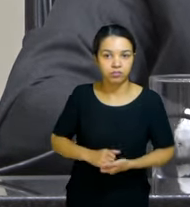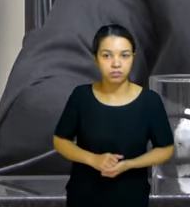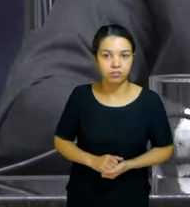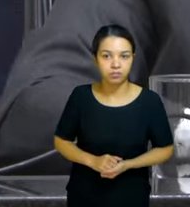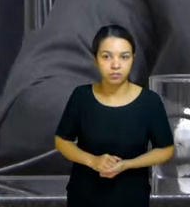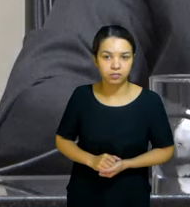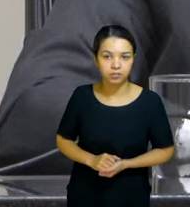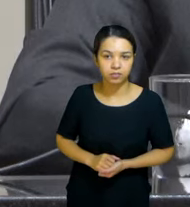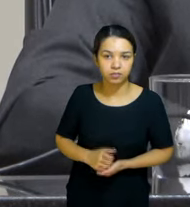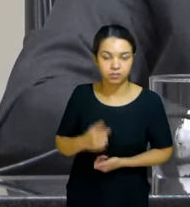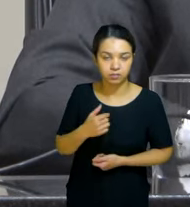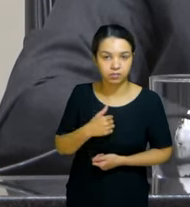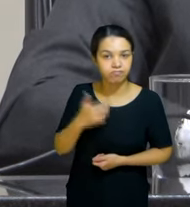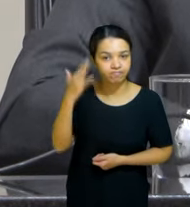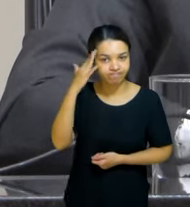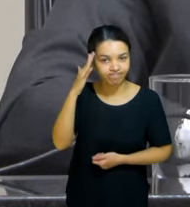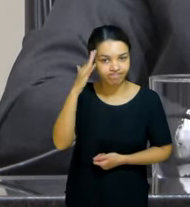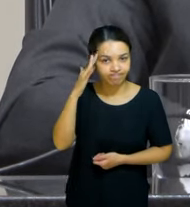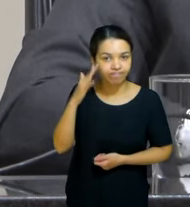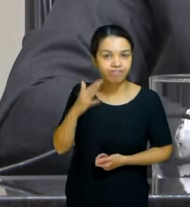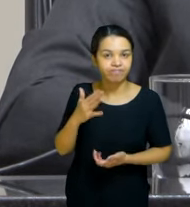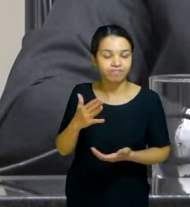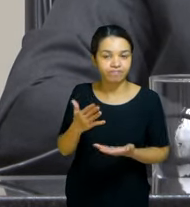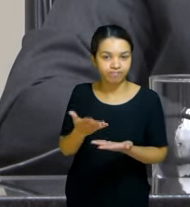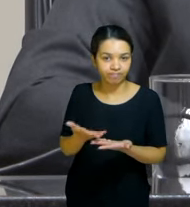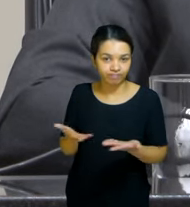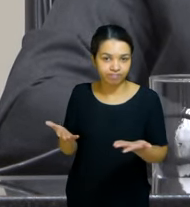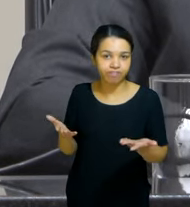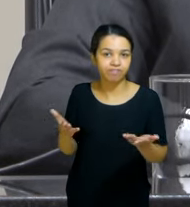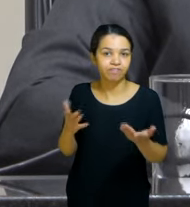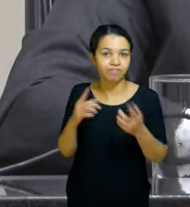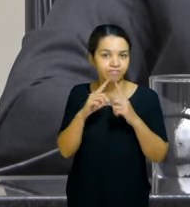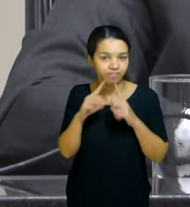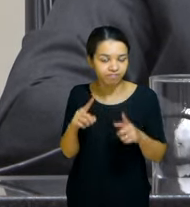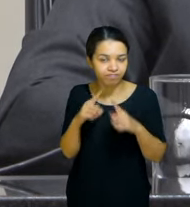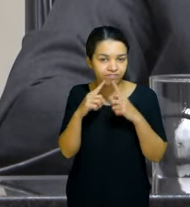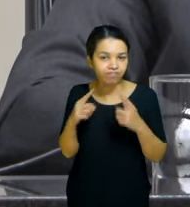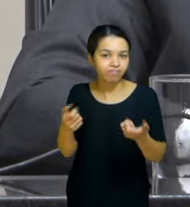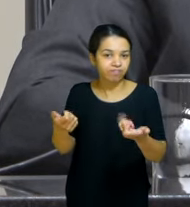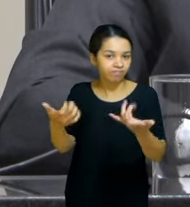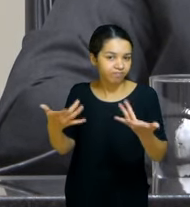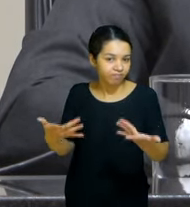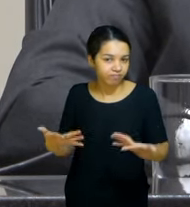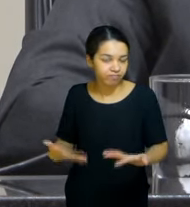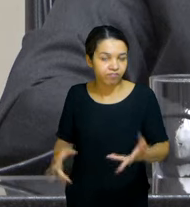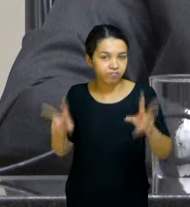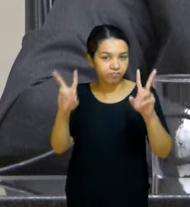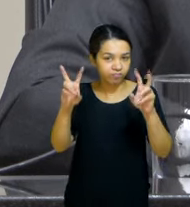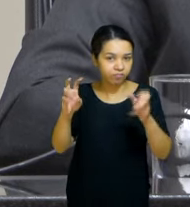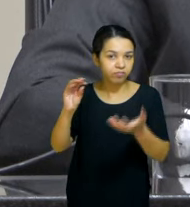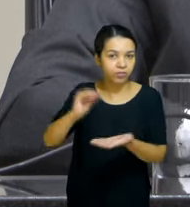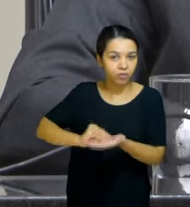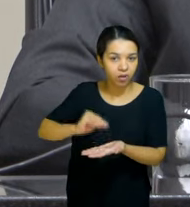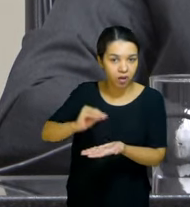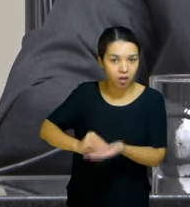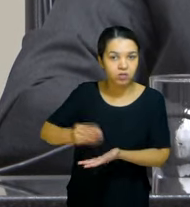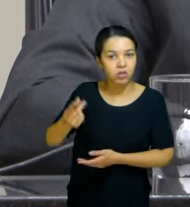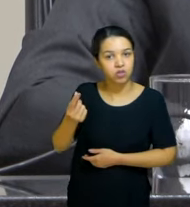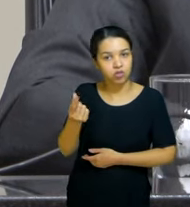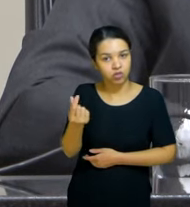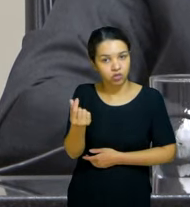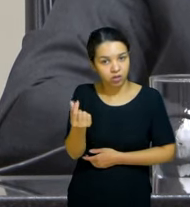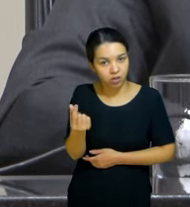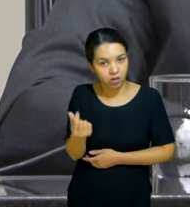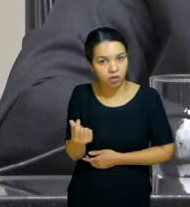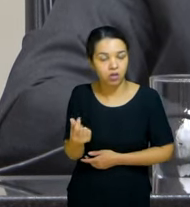Eu compreendo todas essas lamentações com relação à ausência de recurso, à ausência